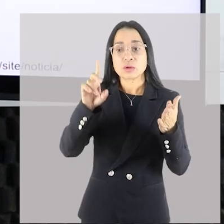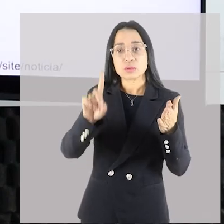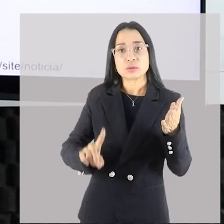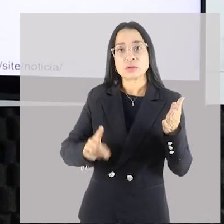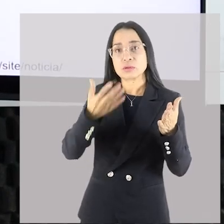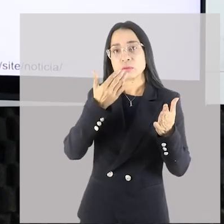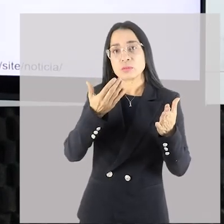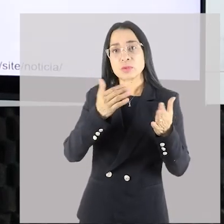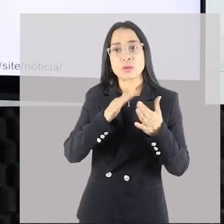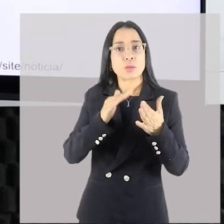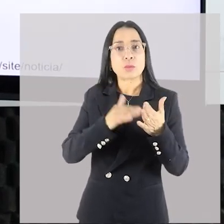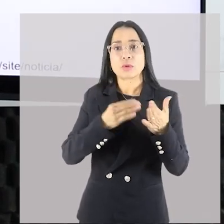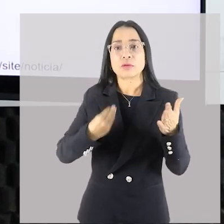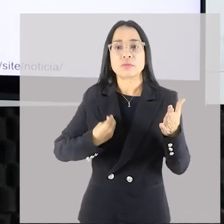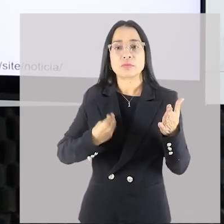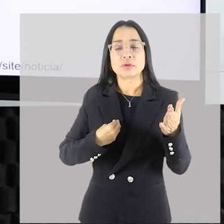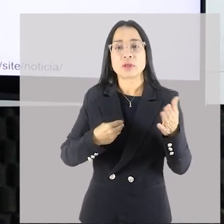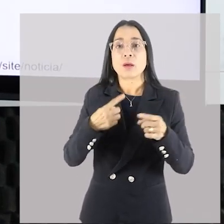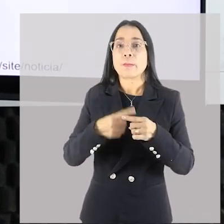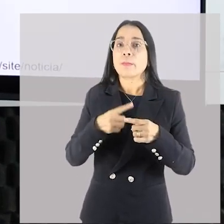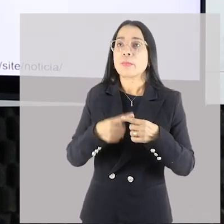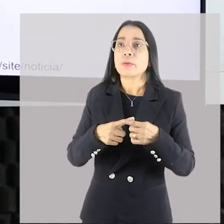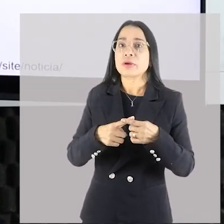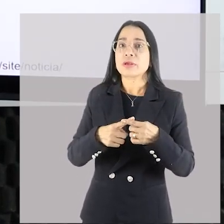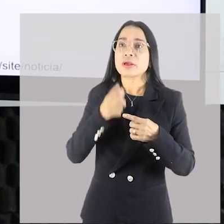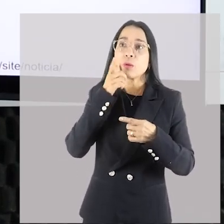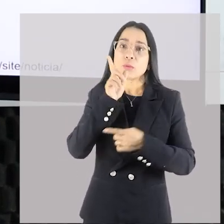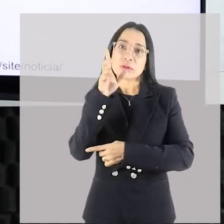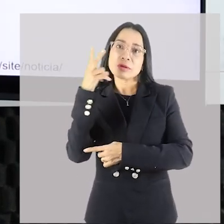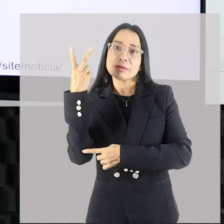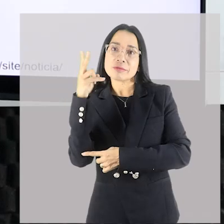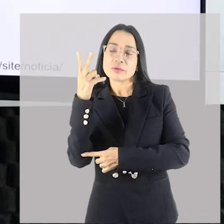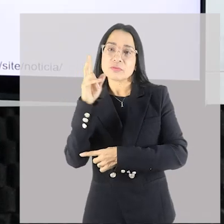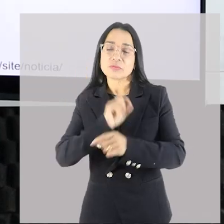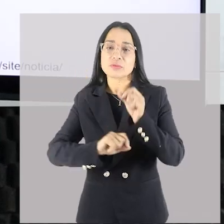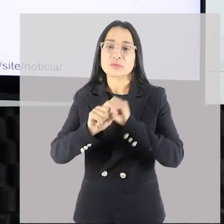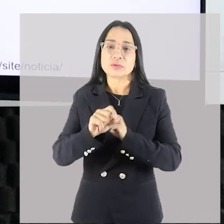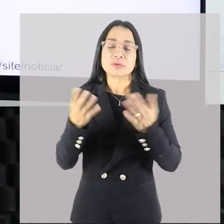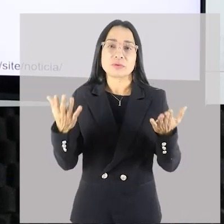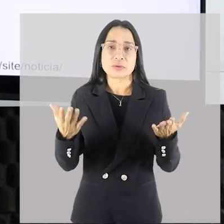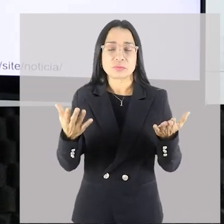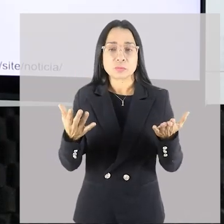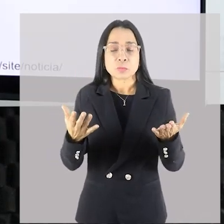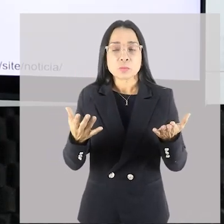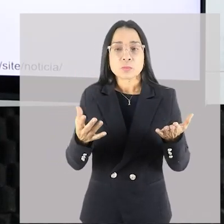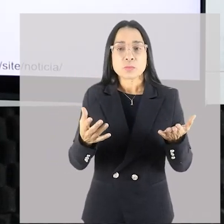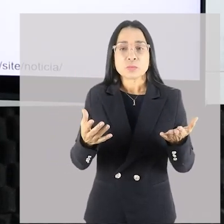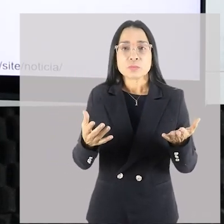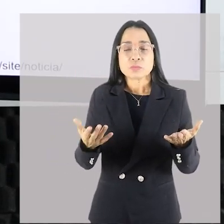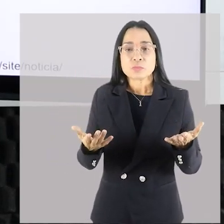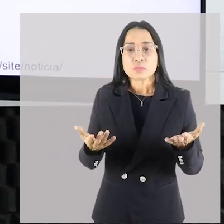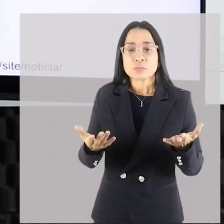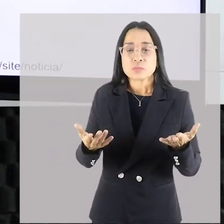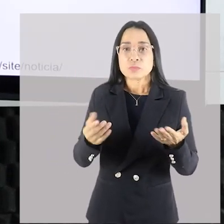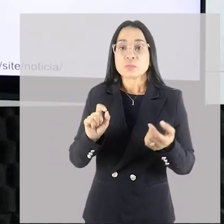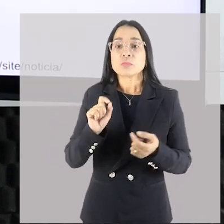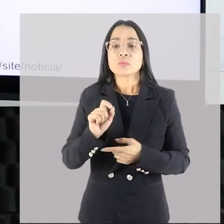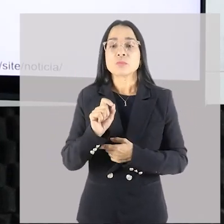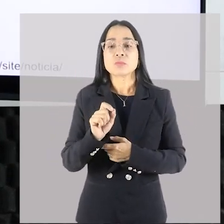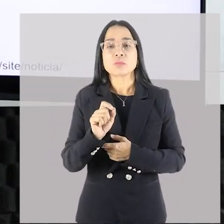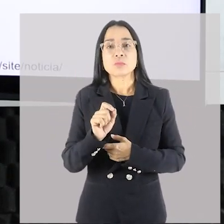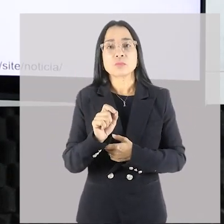vida, devido a ele ter sido vitorioso em dos jogos. Então era uma coisa